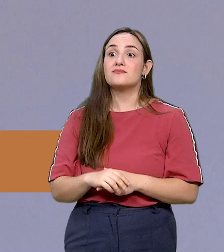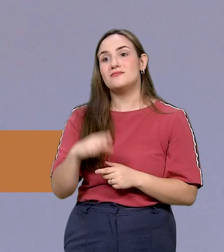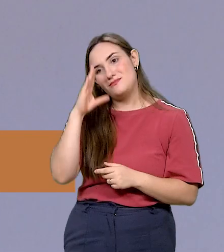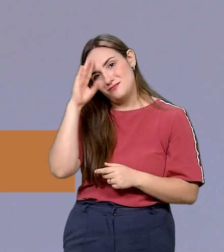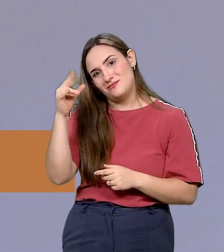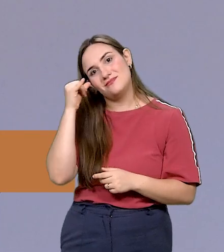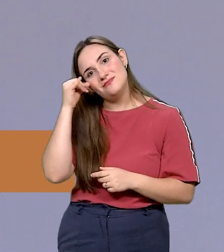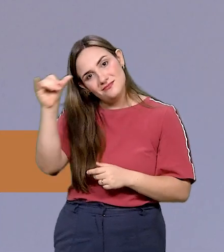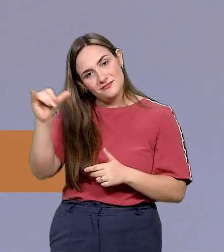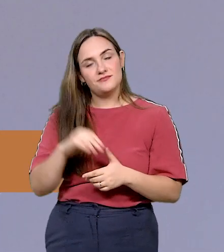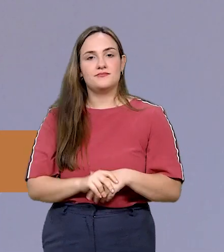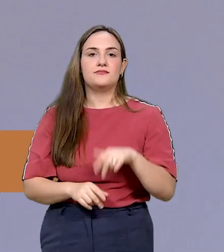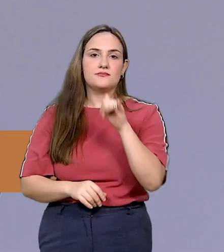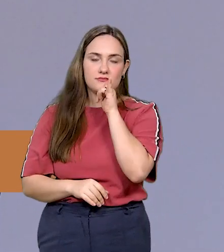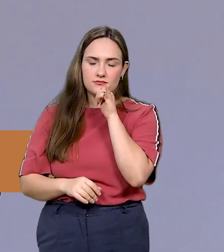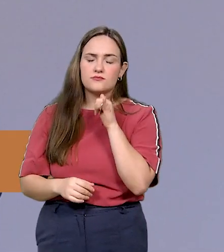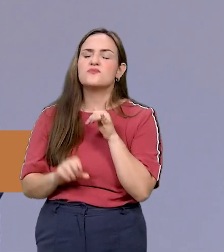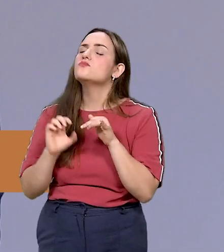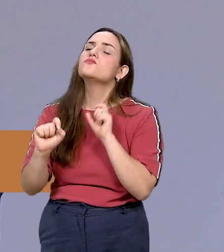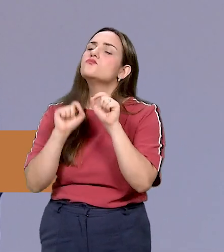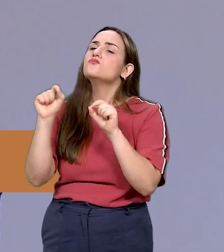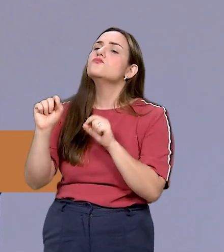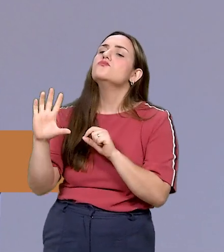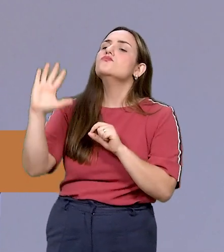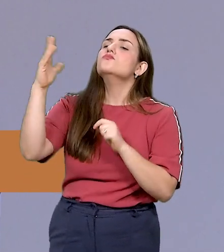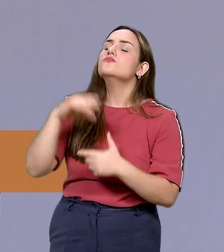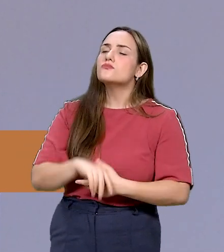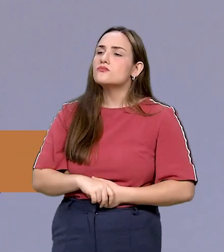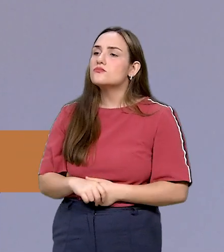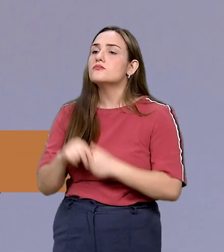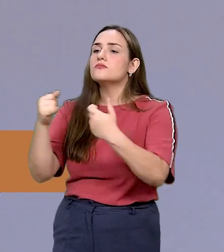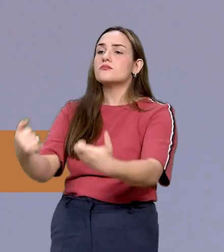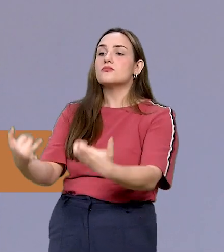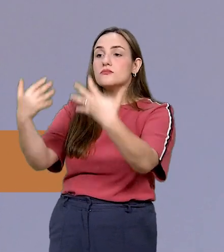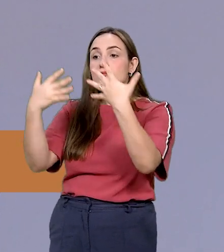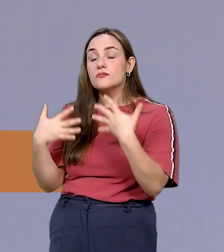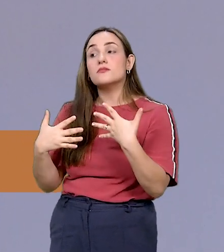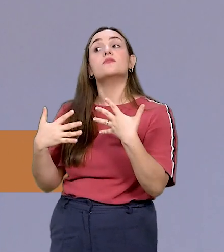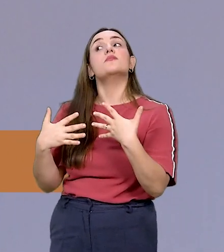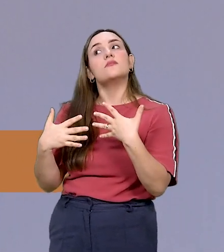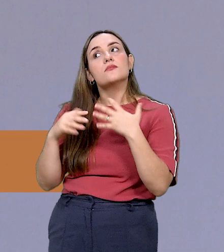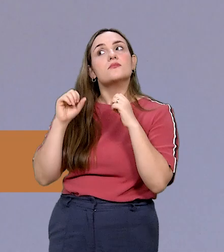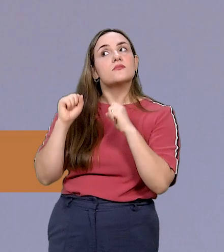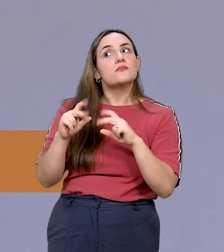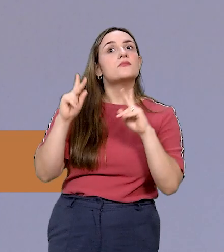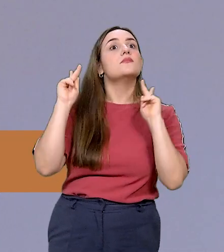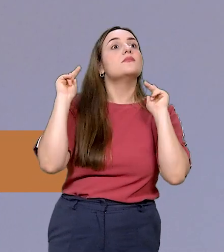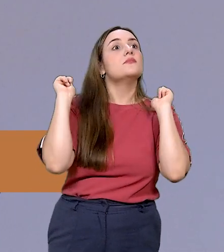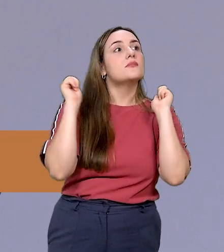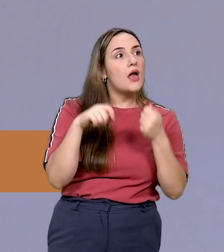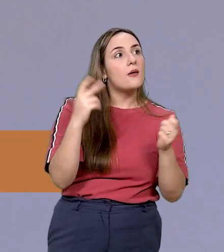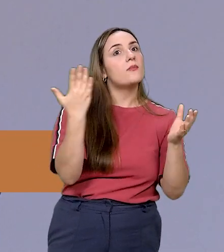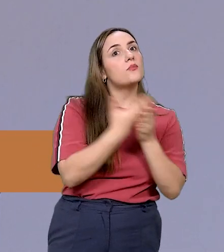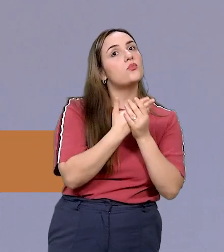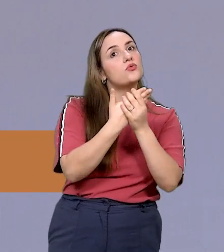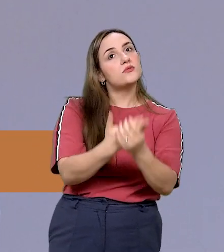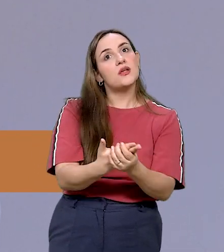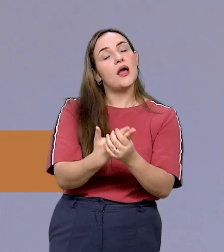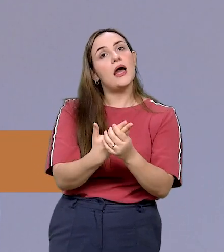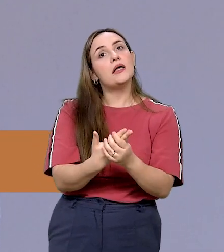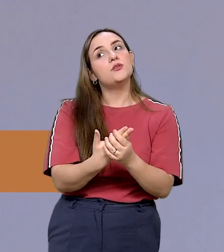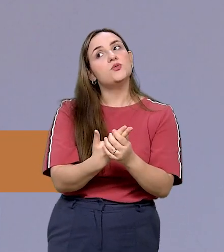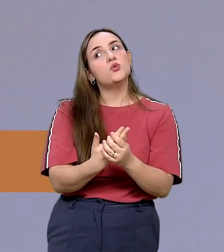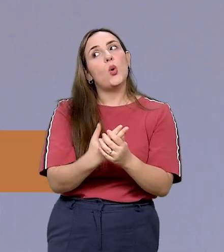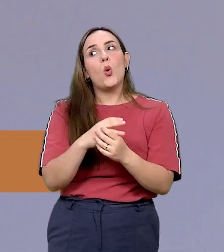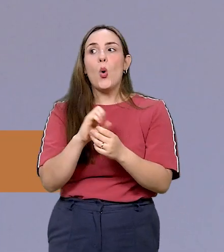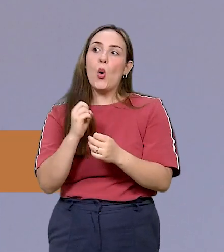parte preventiva. A gente identifica o que aconteceu, tanto para tomar medidas judiciais, para reverter a situação